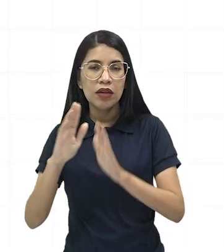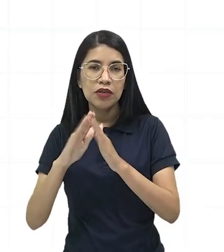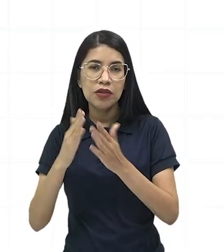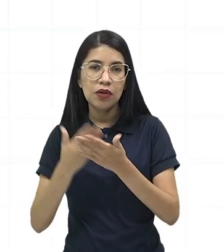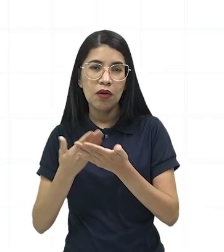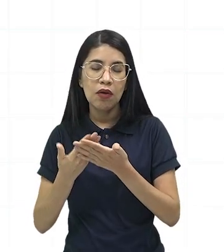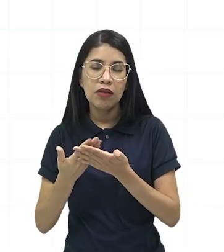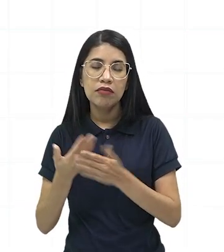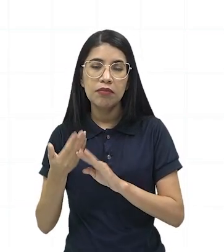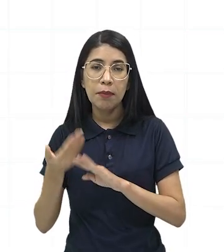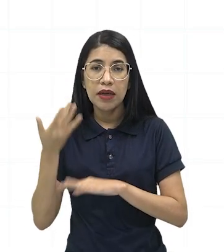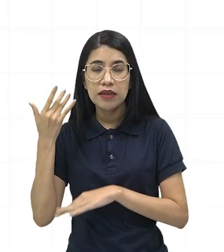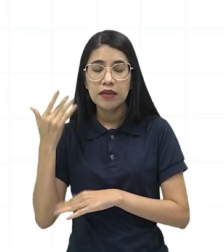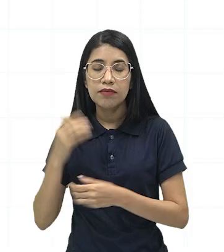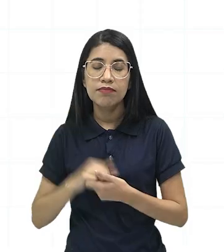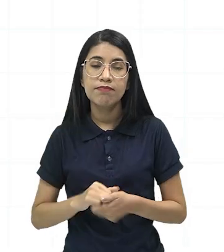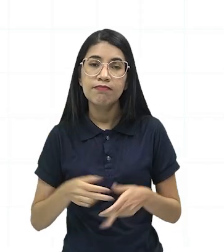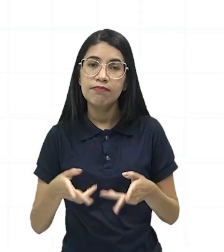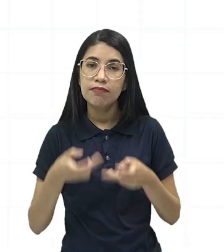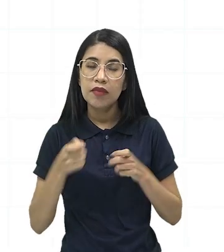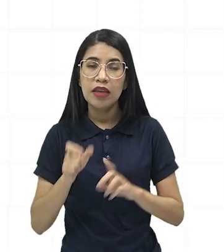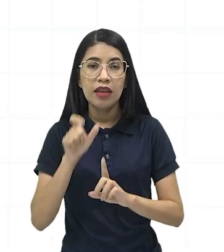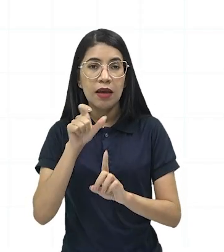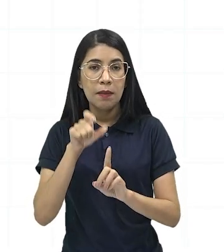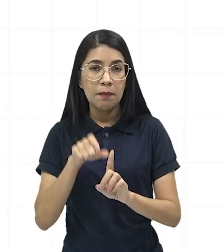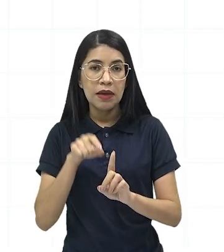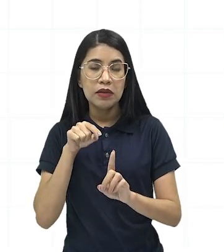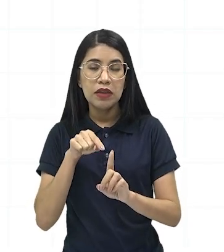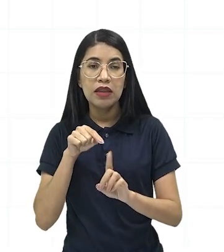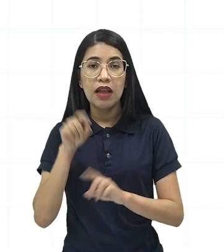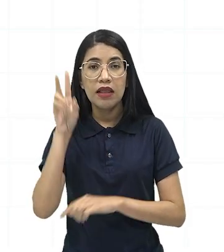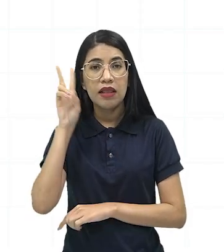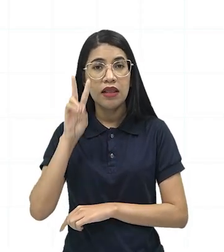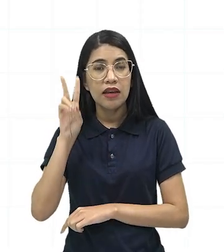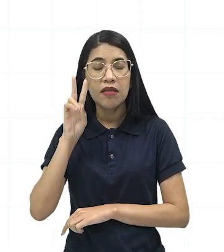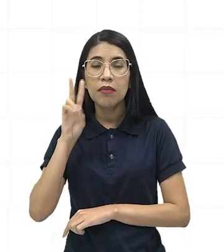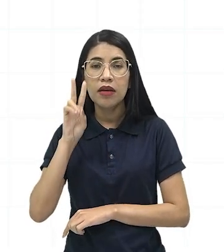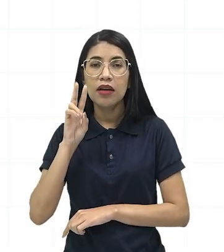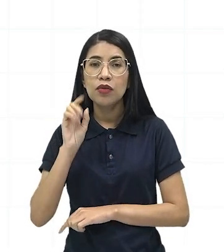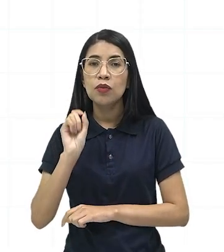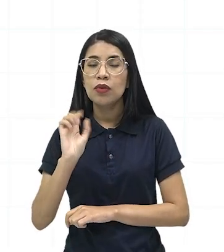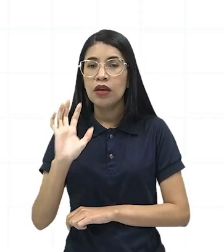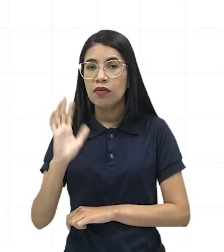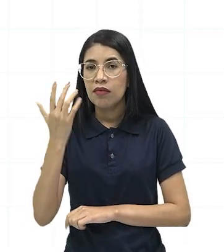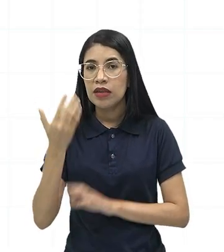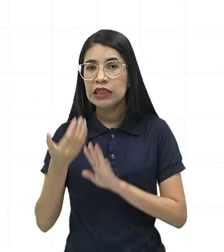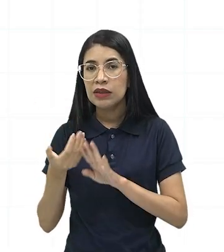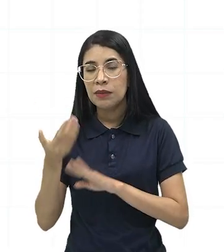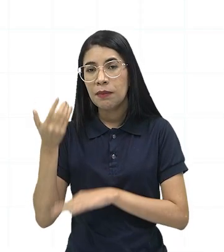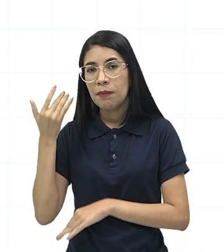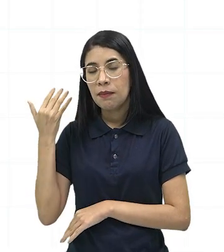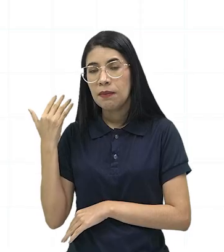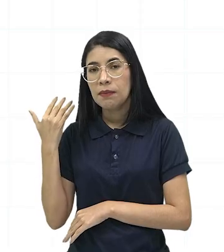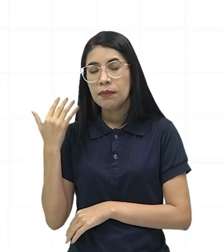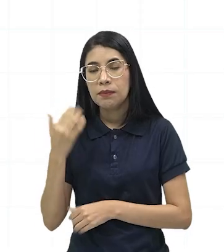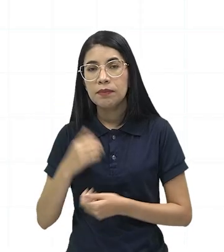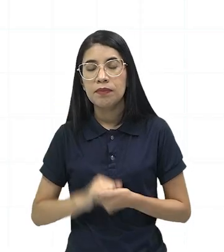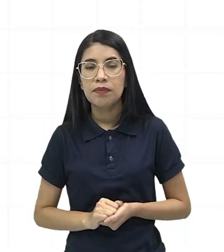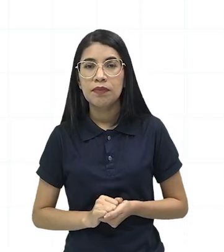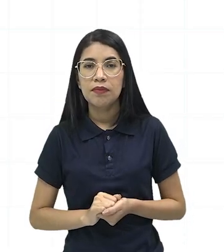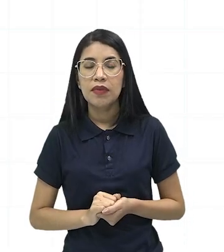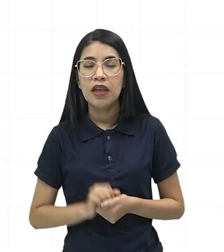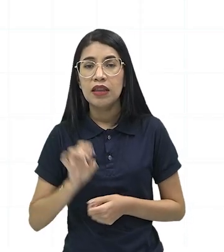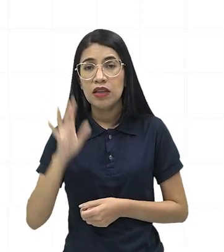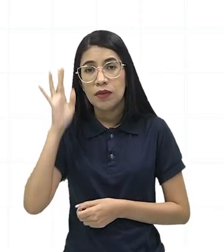Observe que aí ela está lembrando. Observe que o tempo psicológico ele vai estar no campo do pensamento